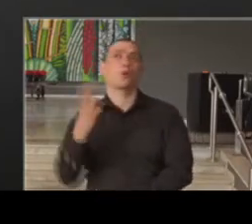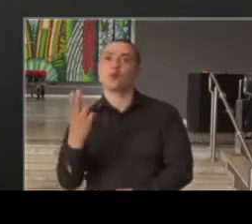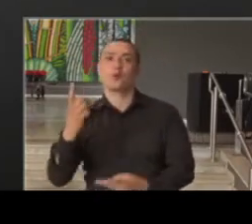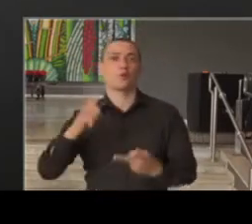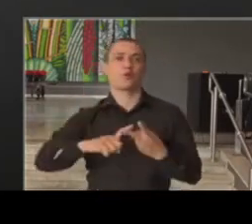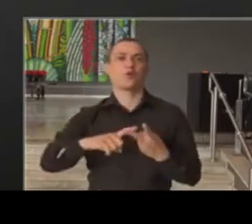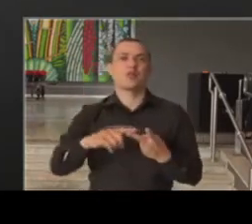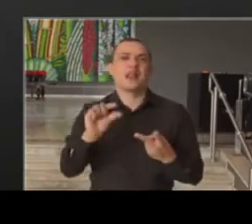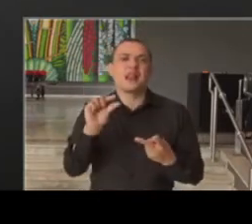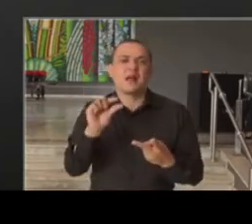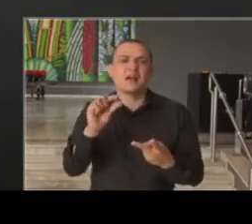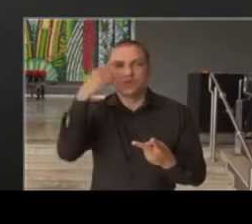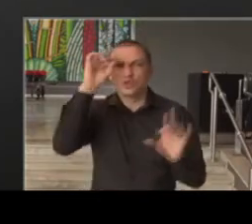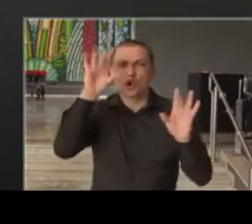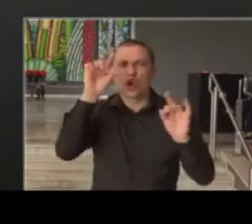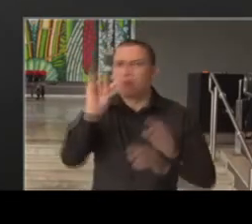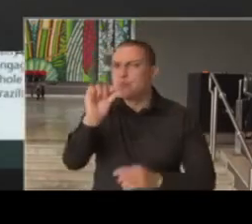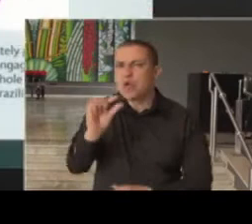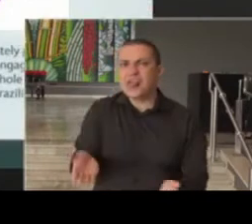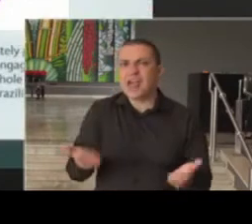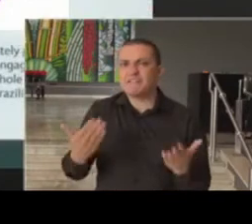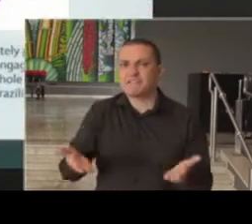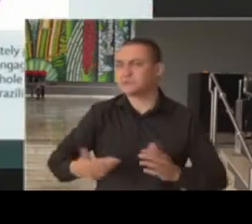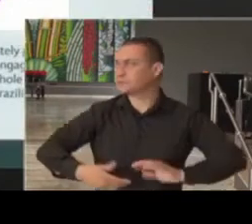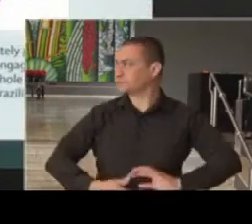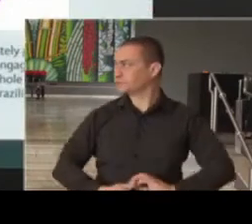ou uma leve dor de cabeça.